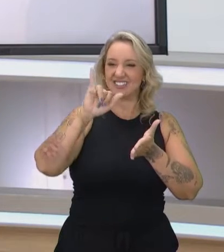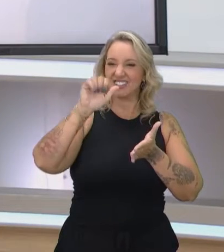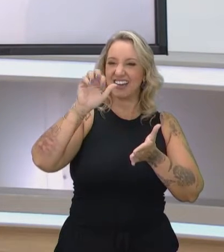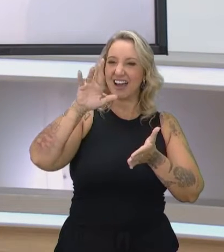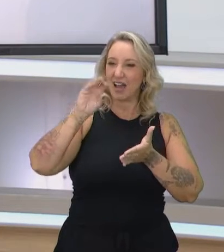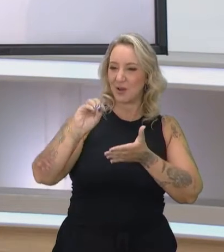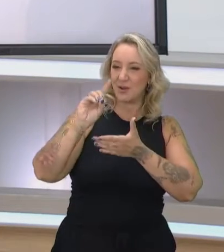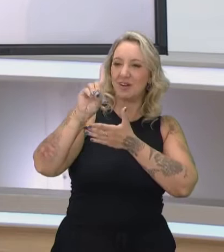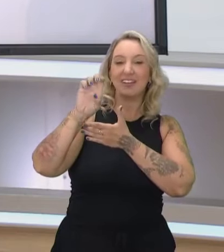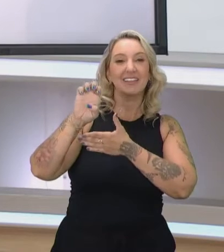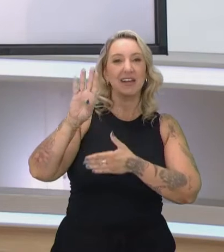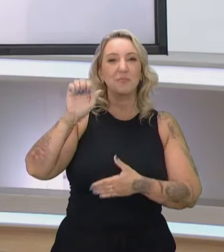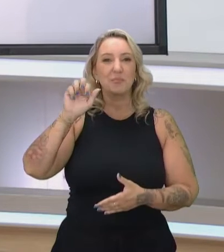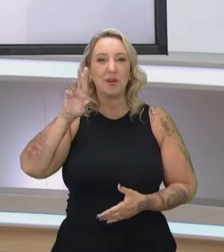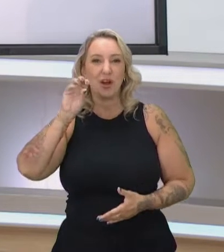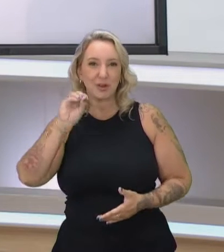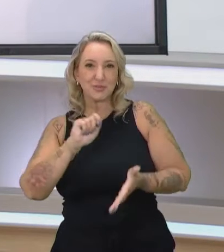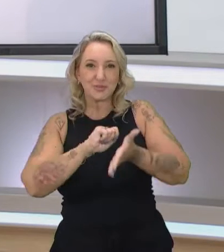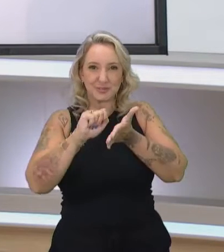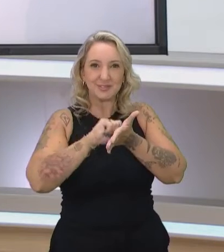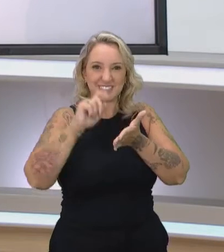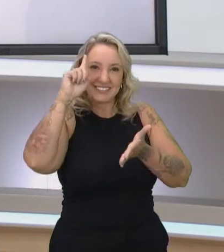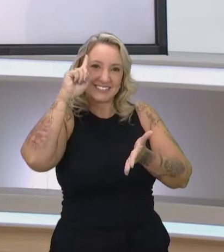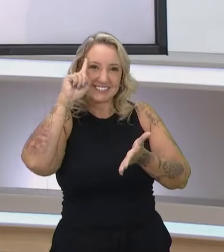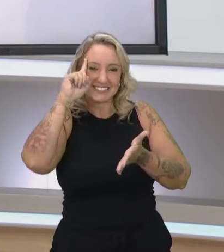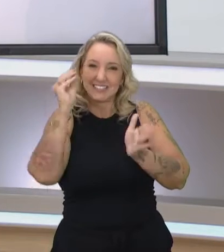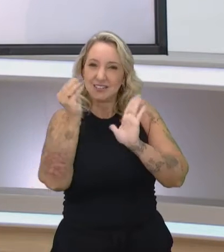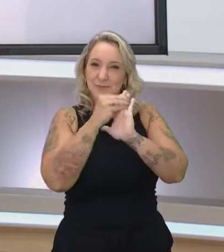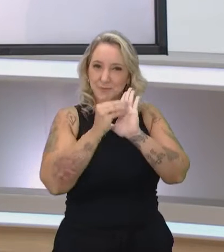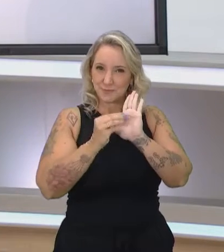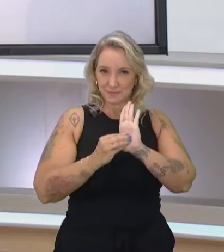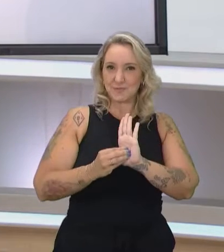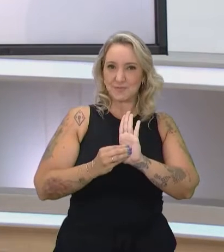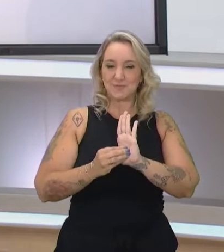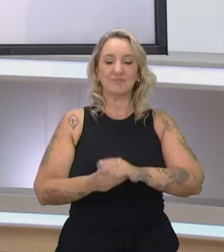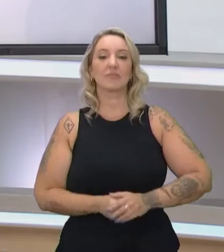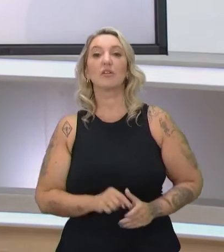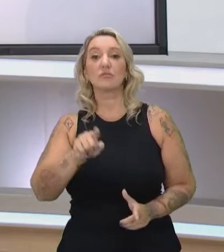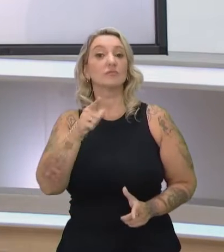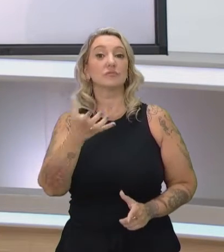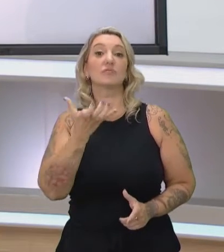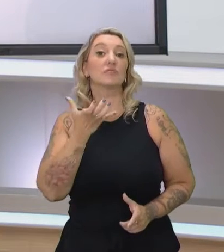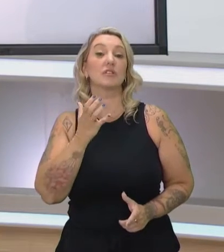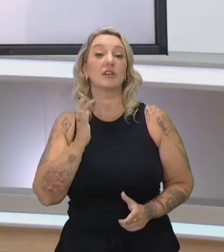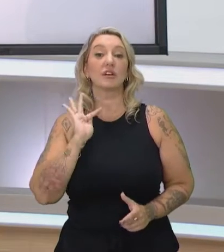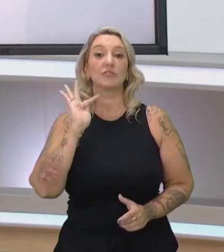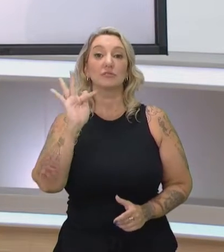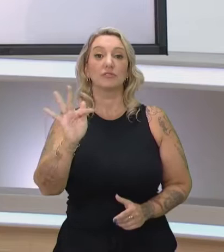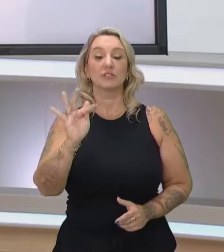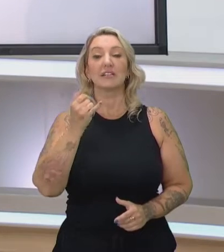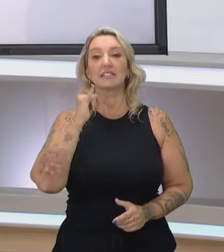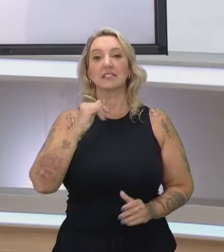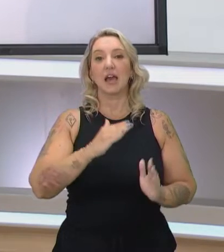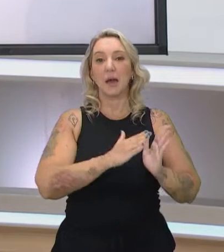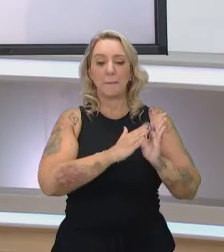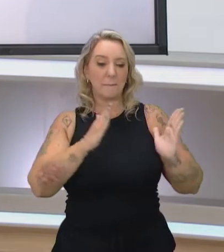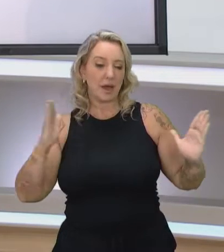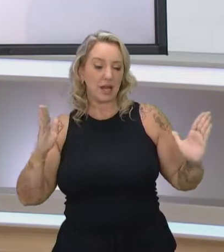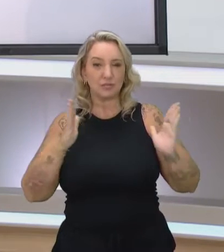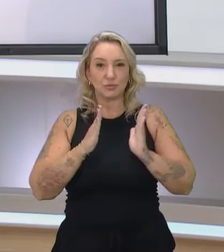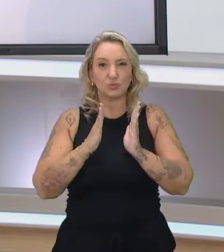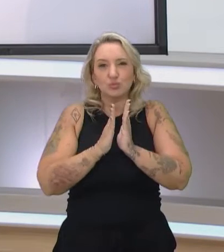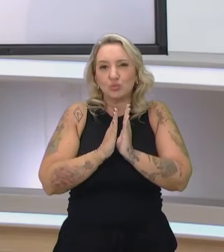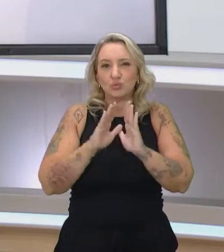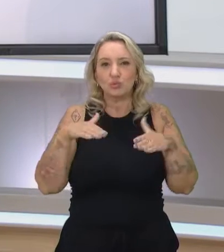outras aulas, escrevam no diário de bordo o que vocês projetam aí. Se é longo prazo, se é curto